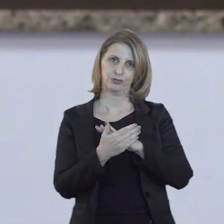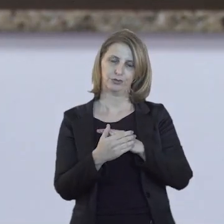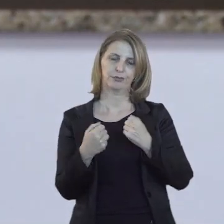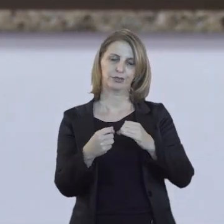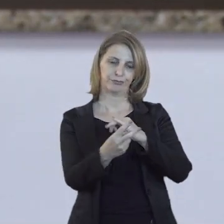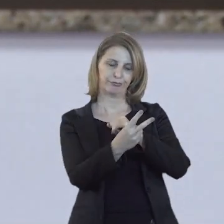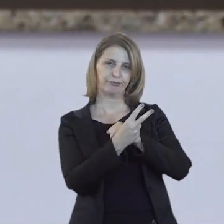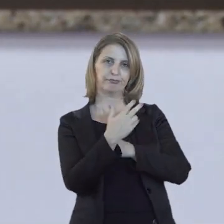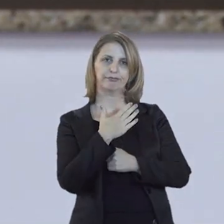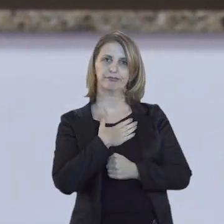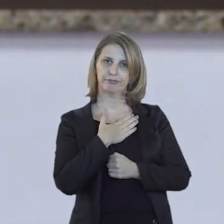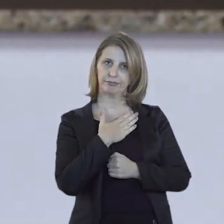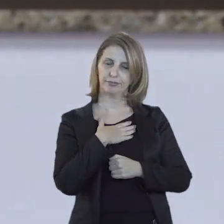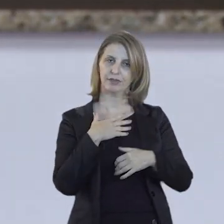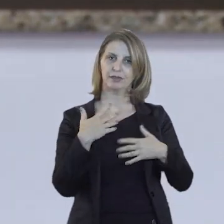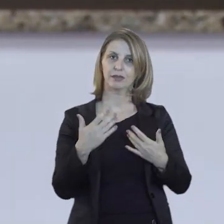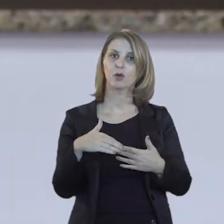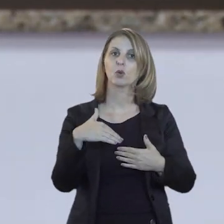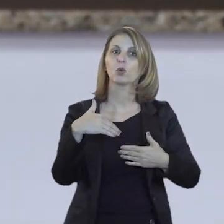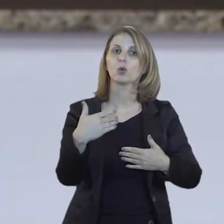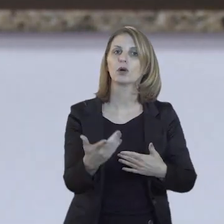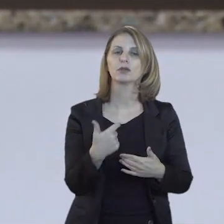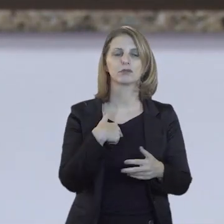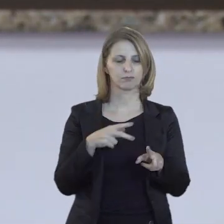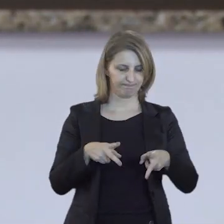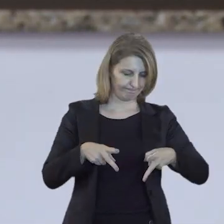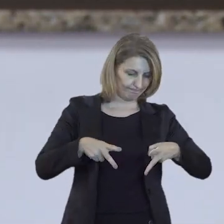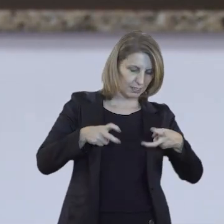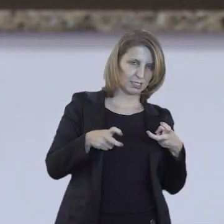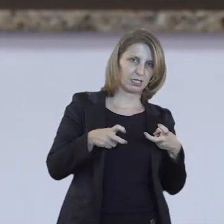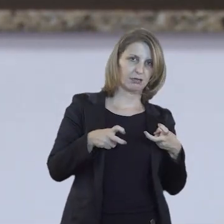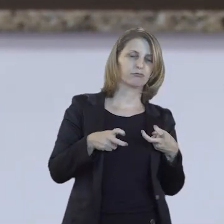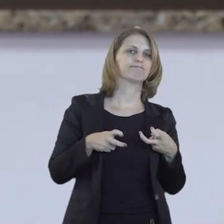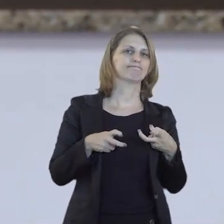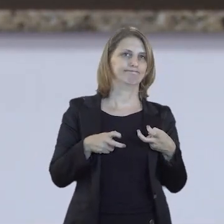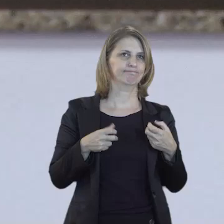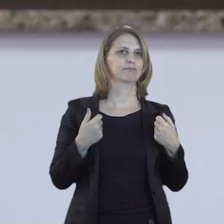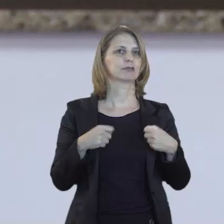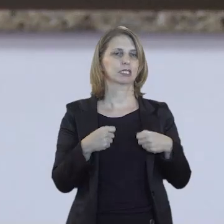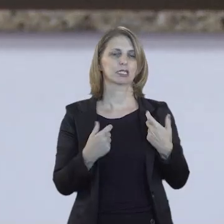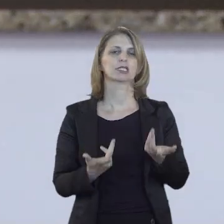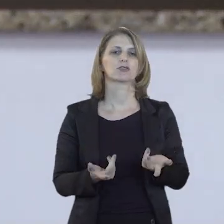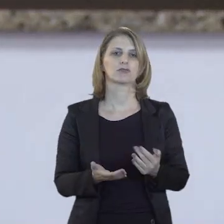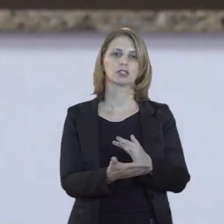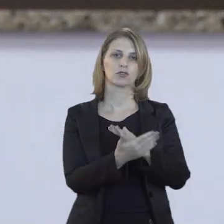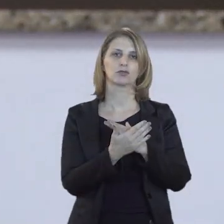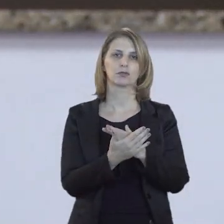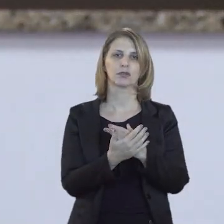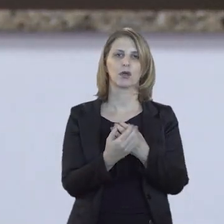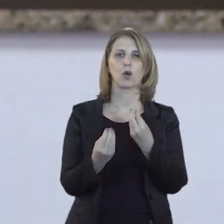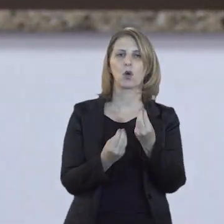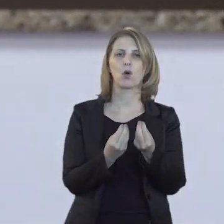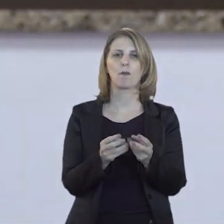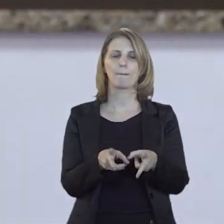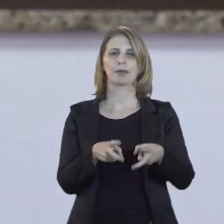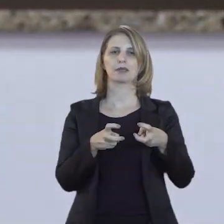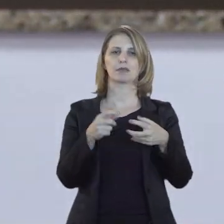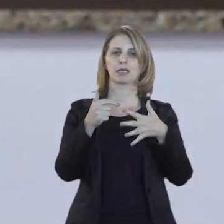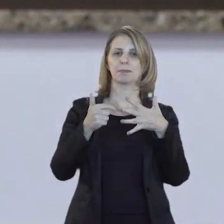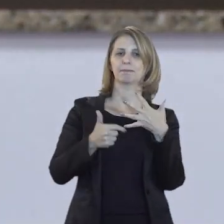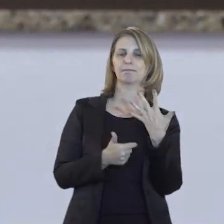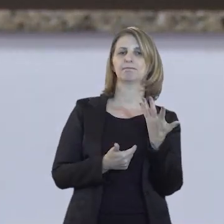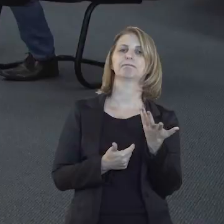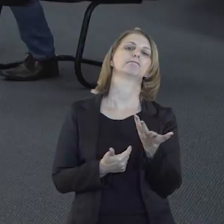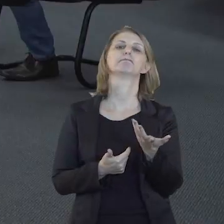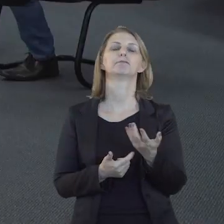né? Peraí, agora sou eu que preciso ser cuidado, né? E quando é que eu percebo, que eu me percebo? Quais são os sinais,